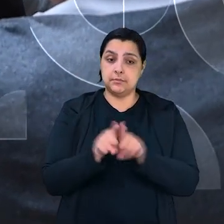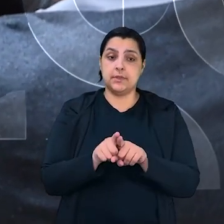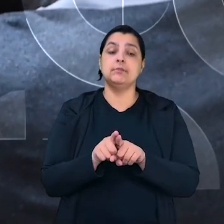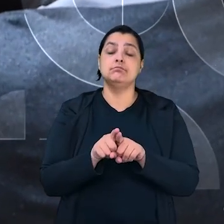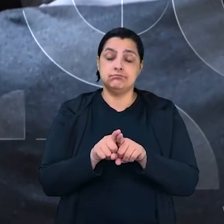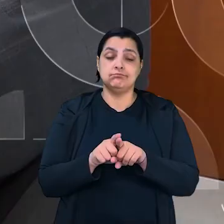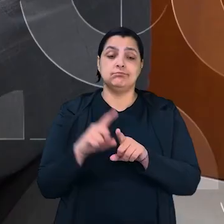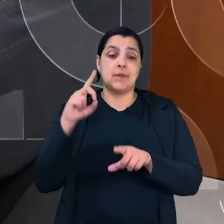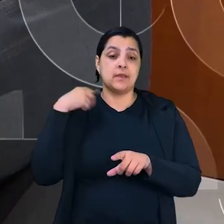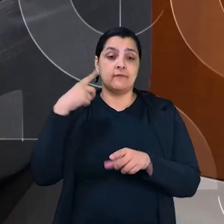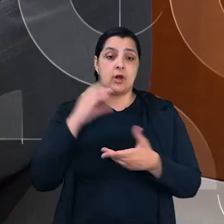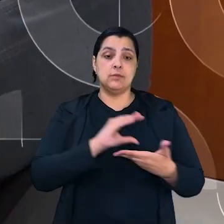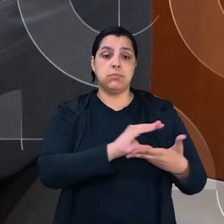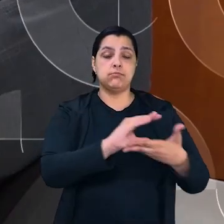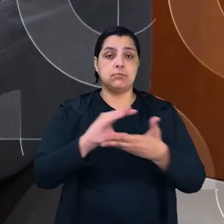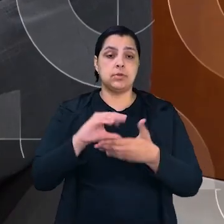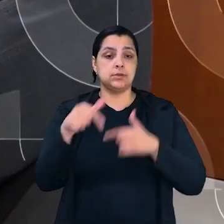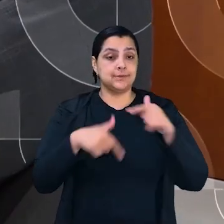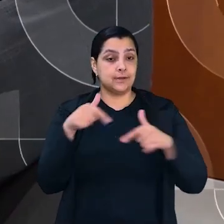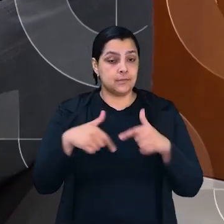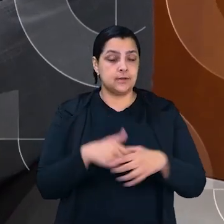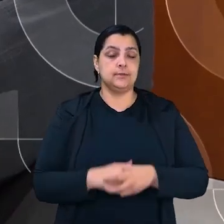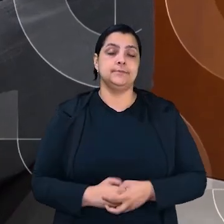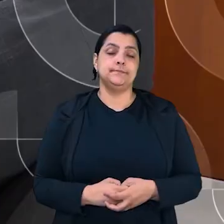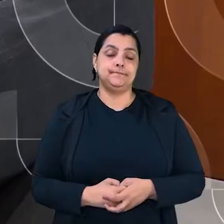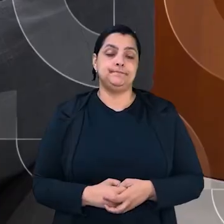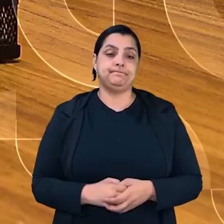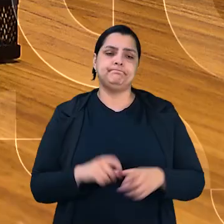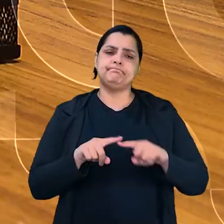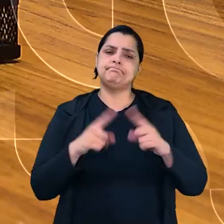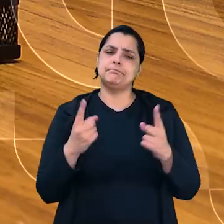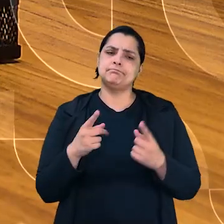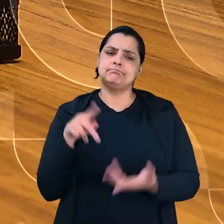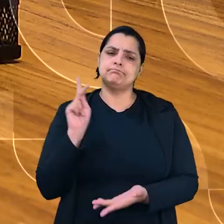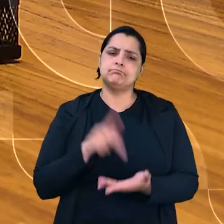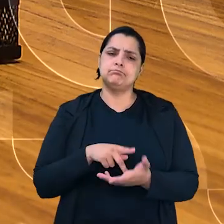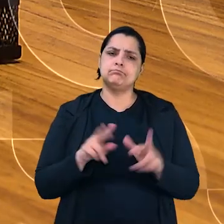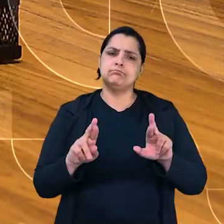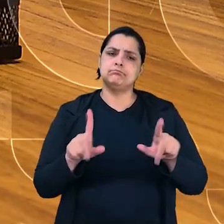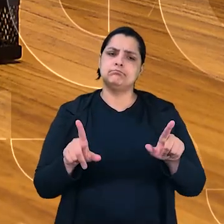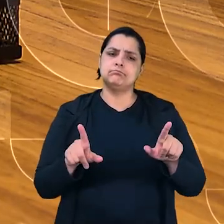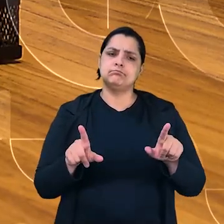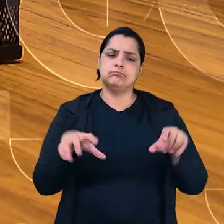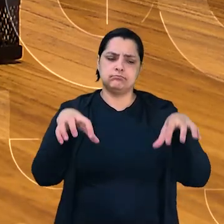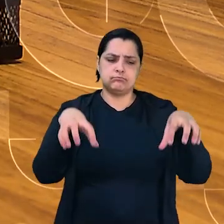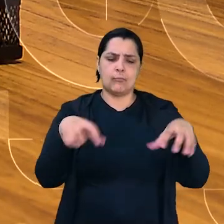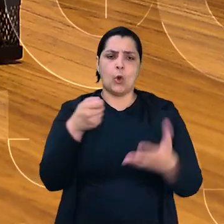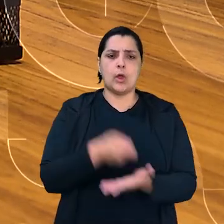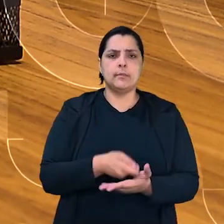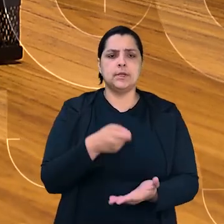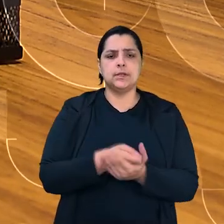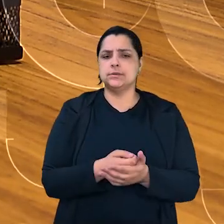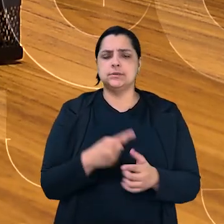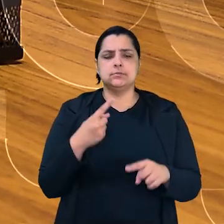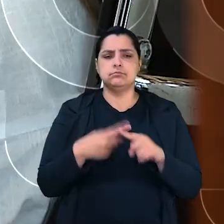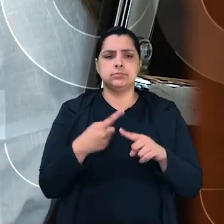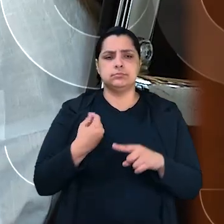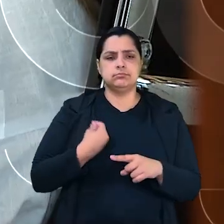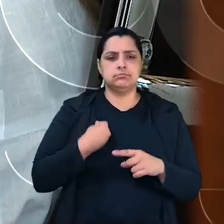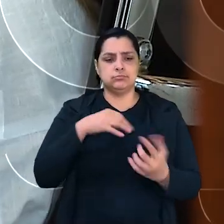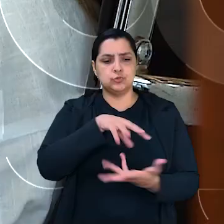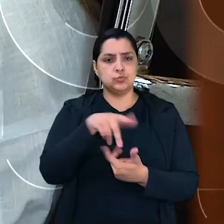além de serem devidos honorários aos advogados que atuam na causa. Mas o que de fato diferencia essas duas